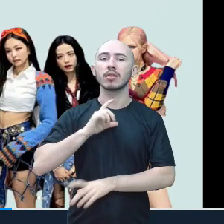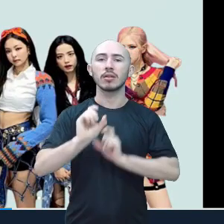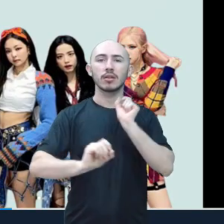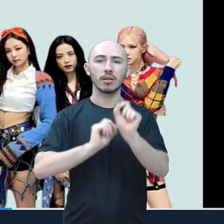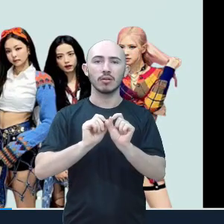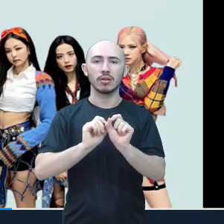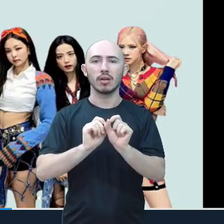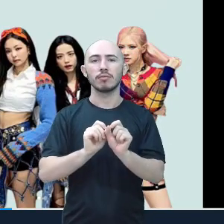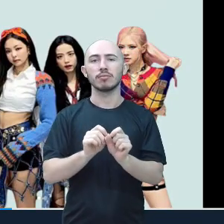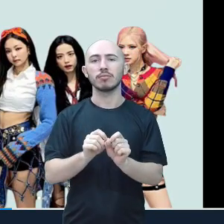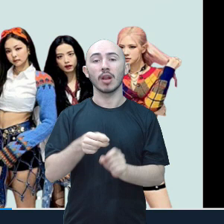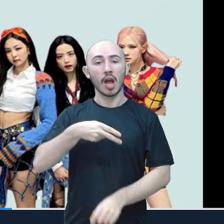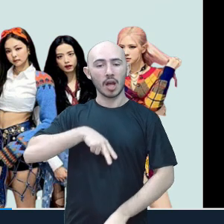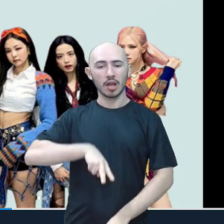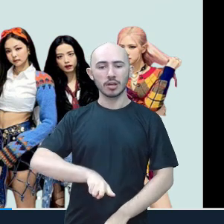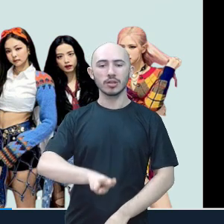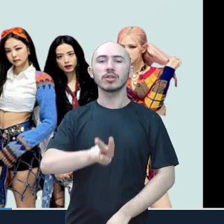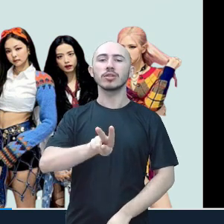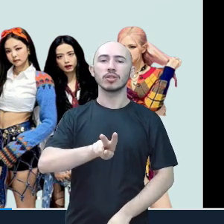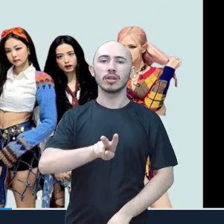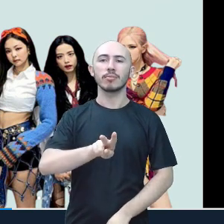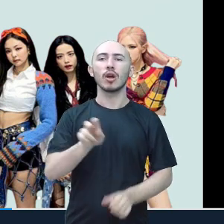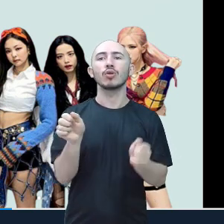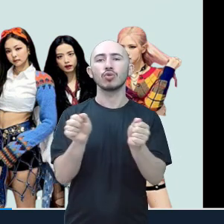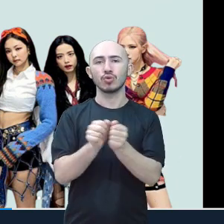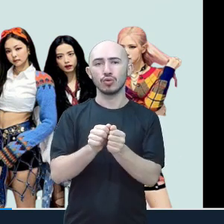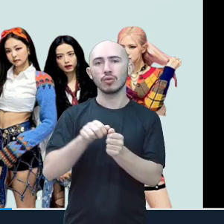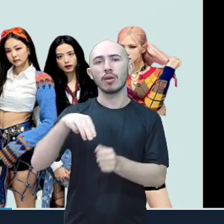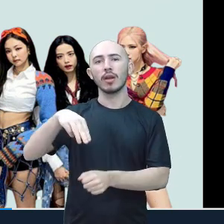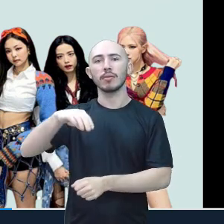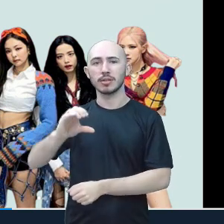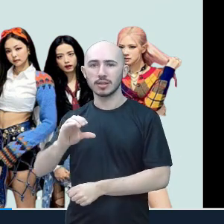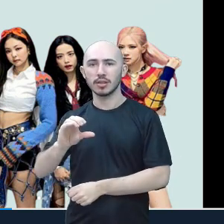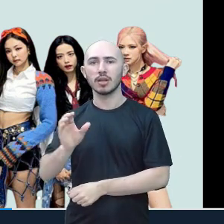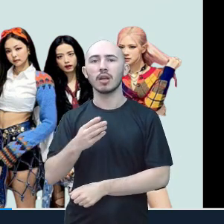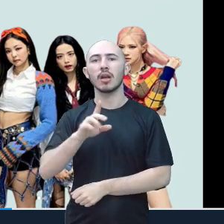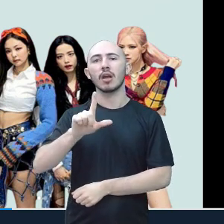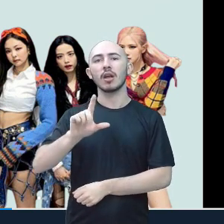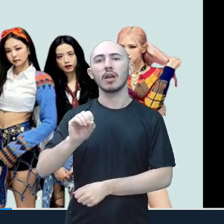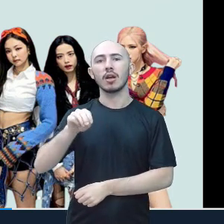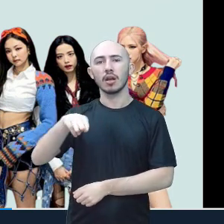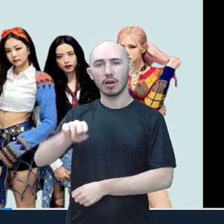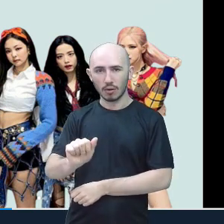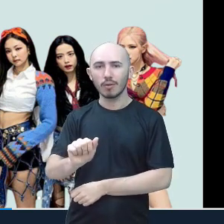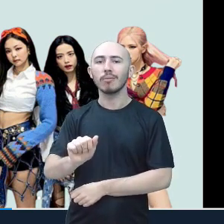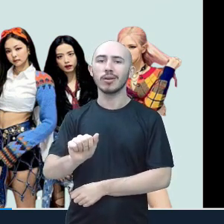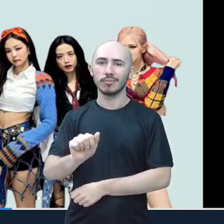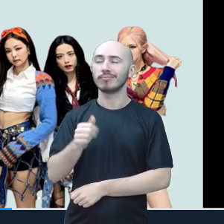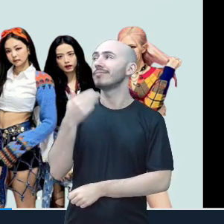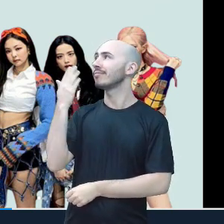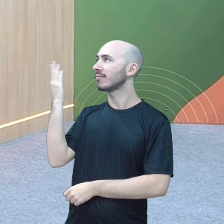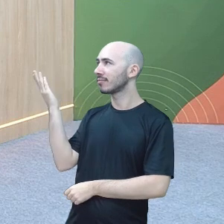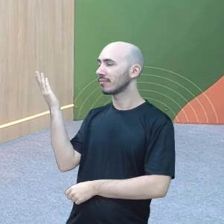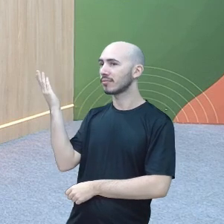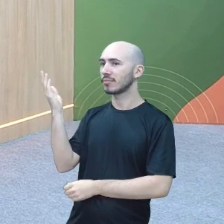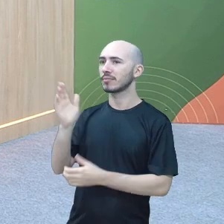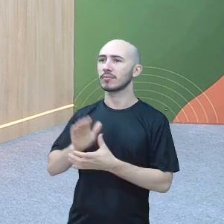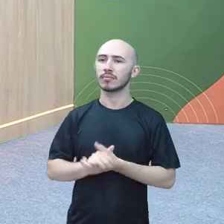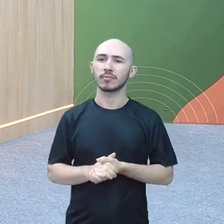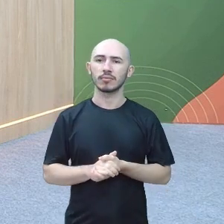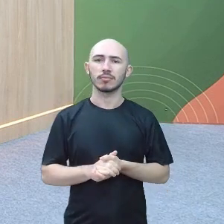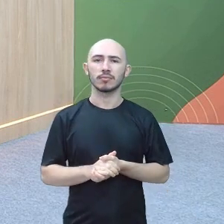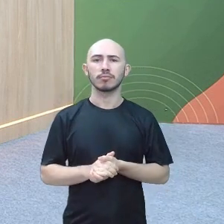as gêmeas e MC Loma, né? MC Loma e as gêmeas Lacração. Não quero dizer